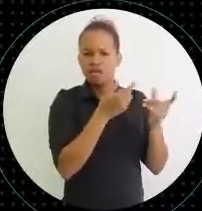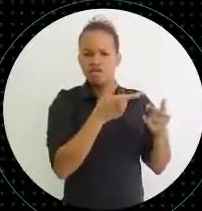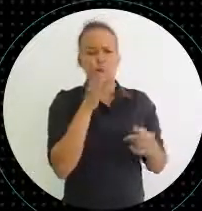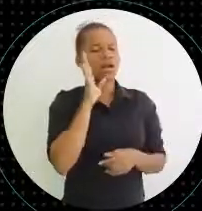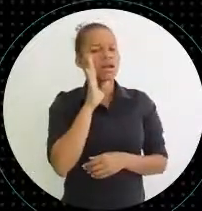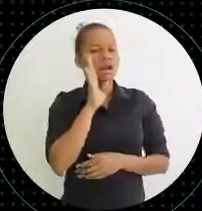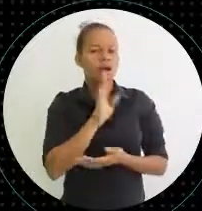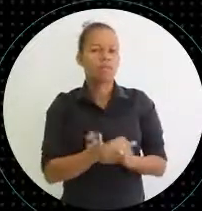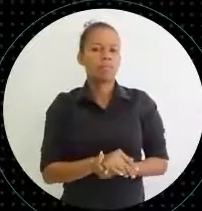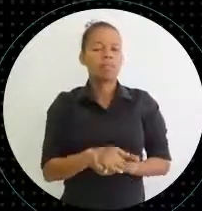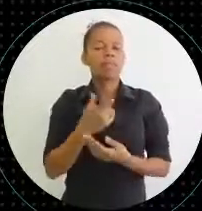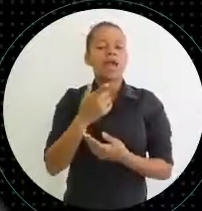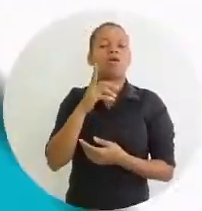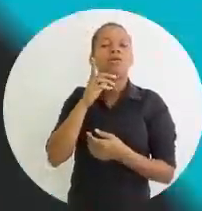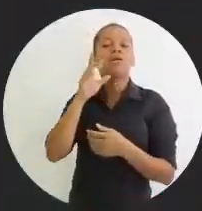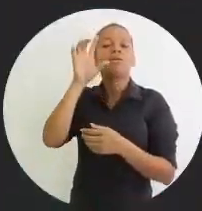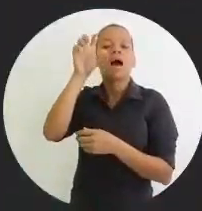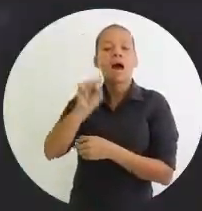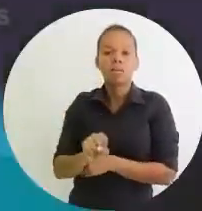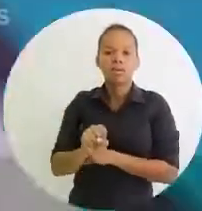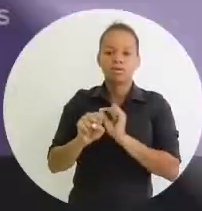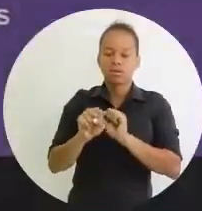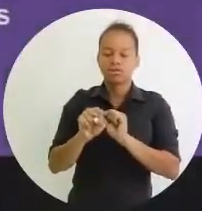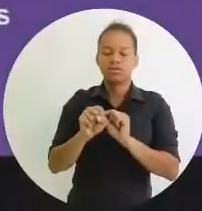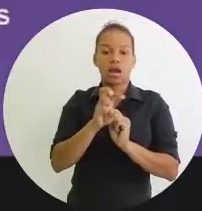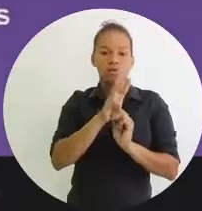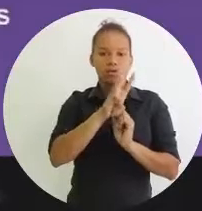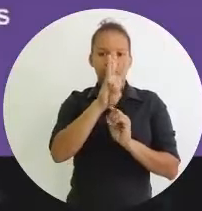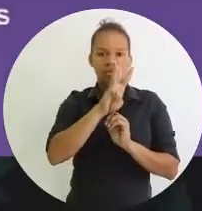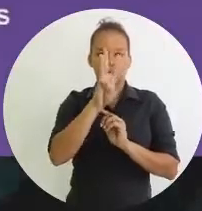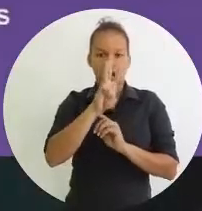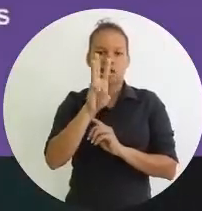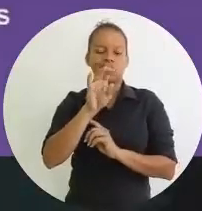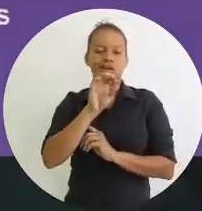legalzinho. Onde é que eu baixo o Bootstrap? Você vai no site